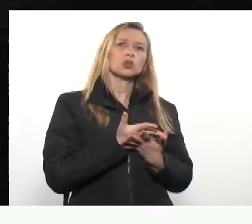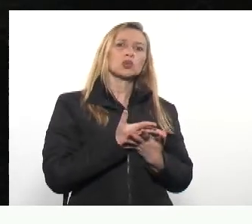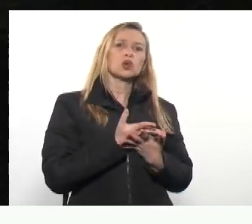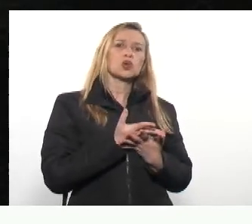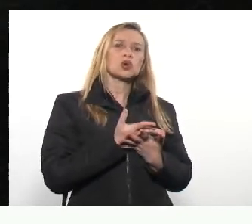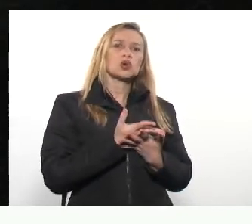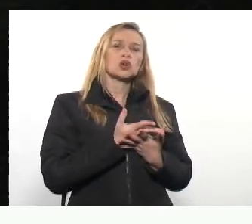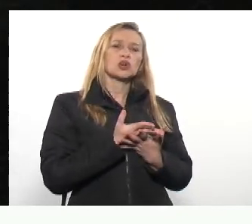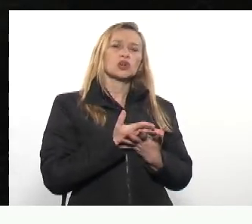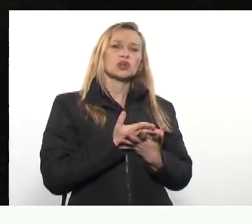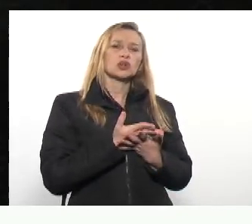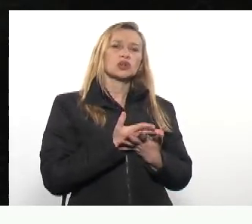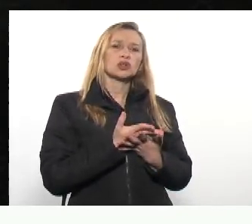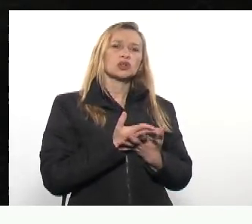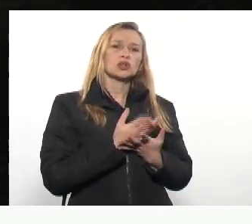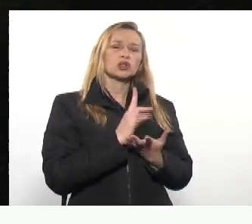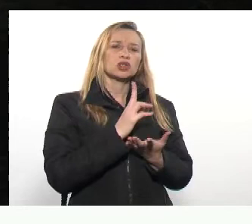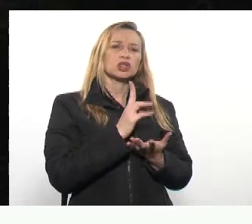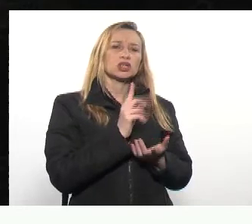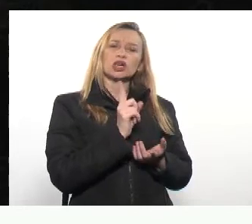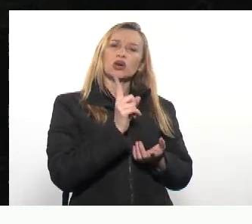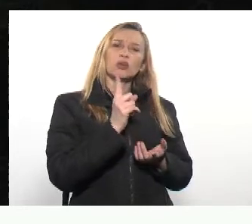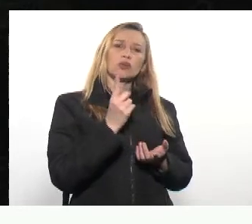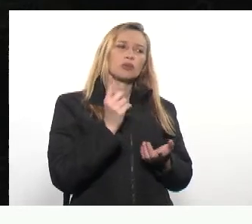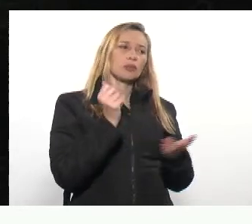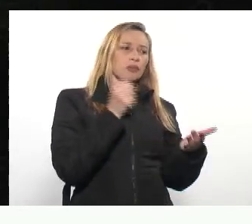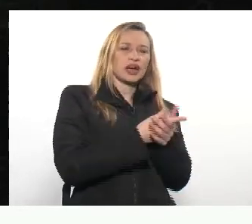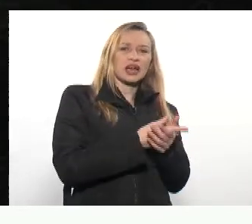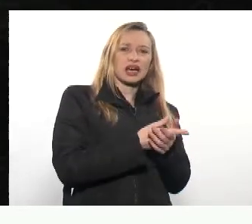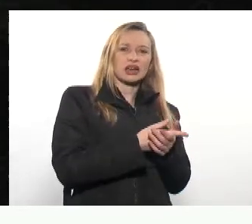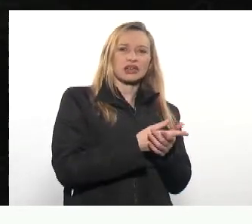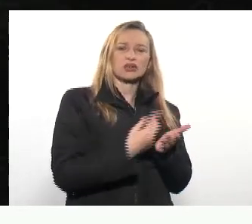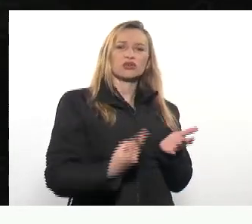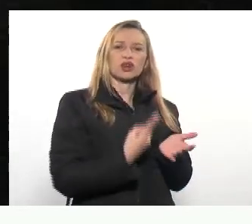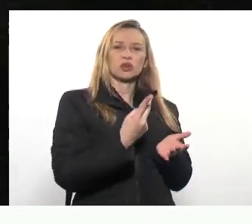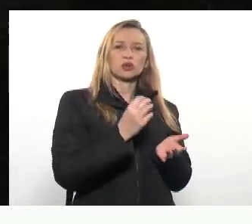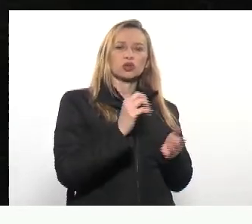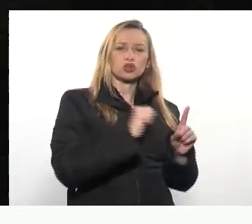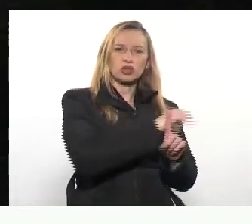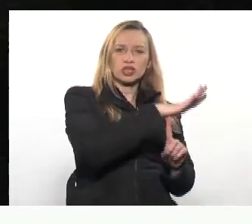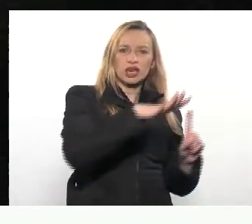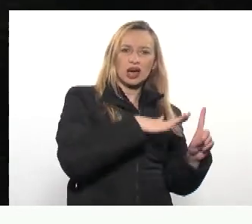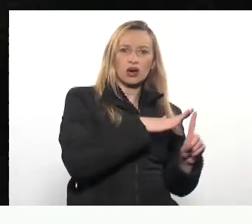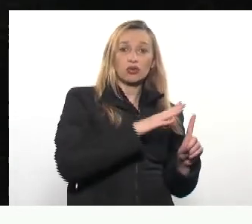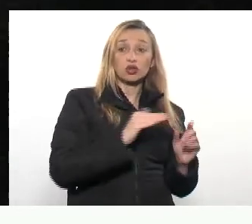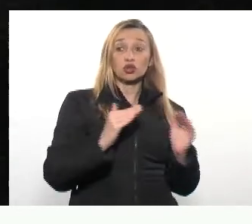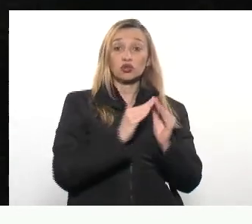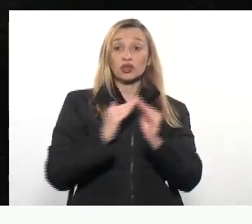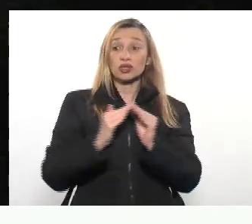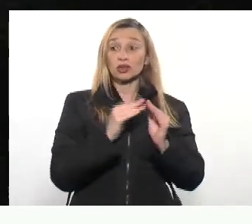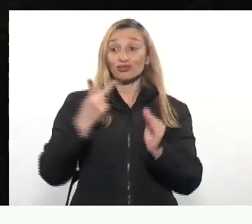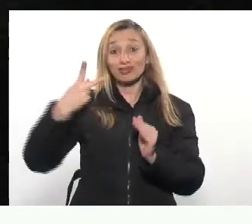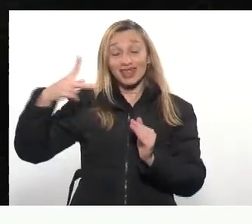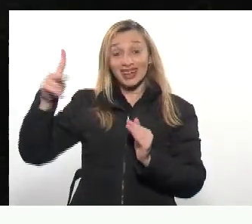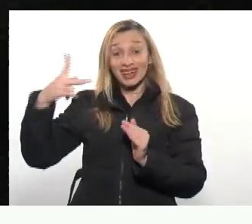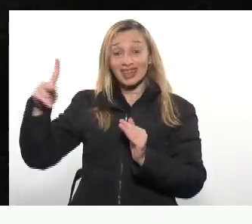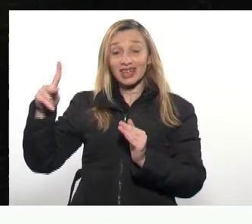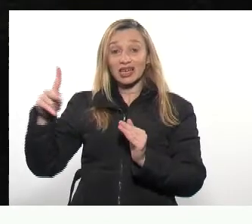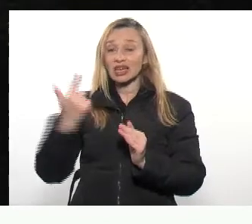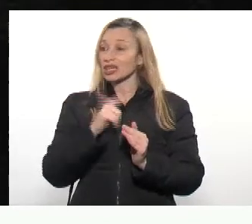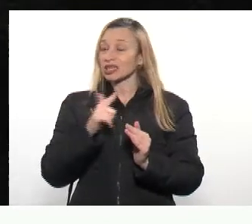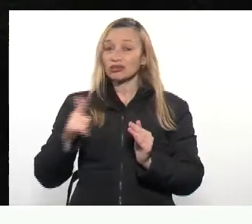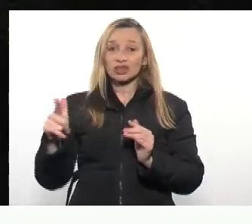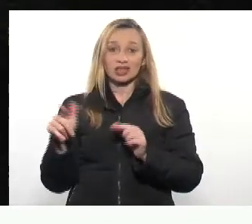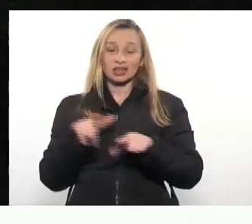não pagando a tarifa social, e o o vizinho dele, que está desempregado,